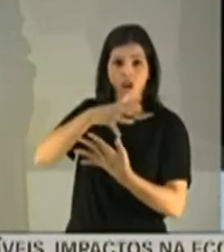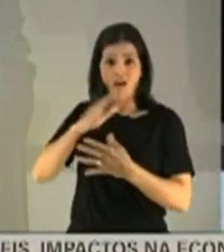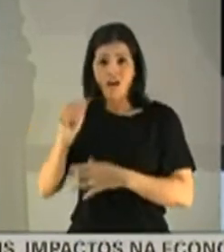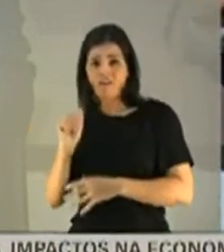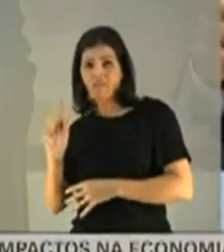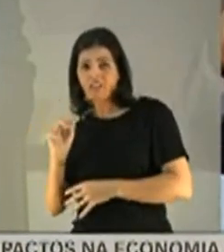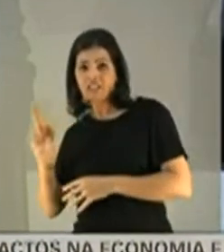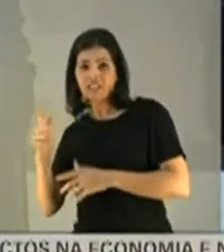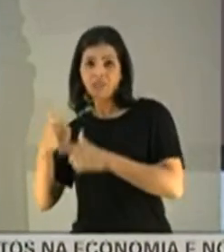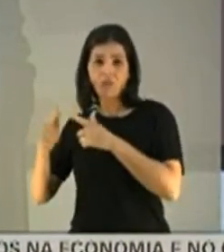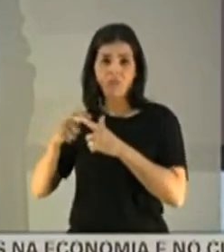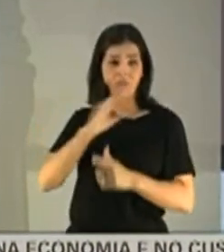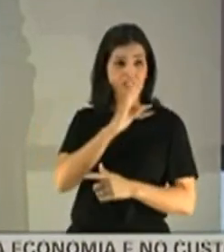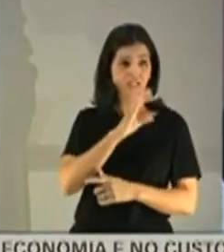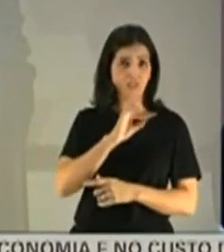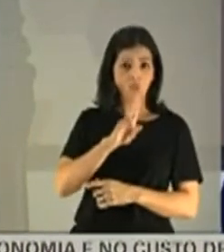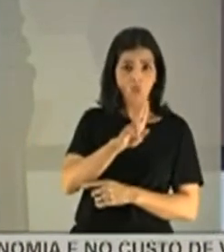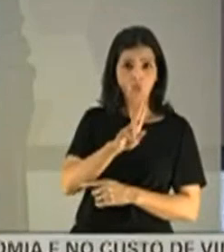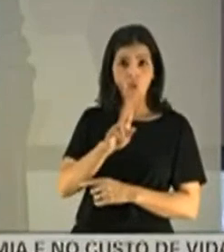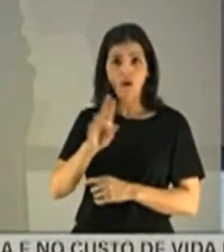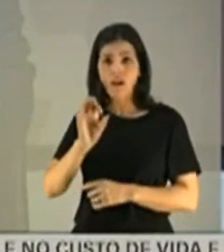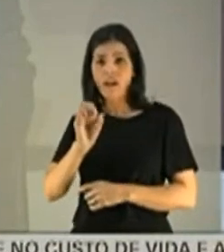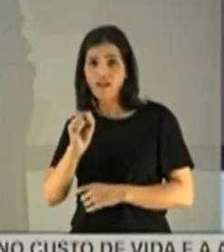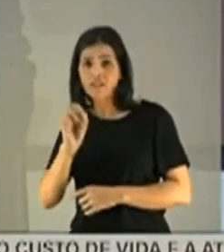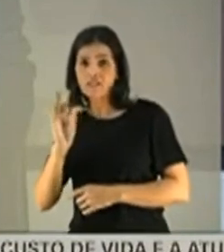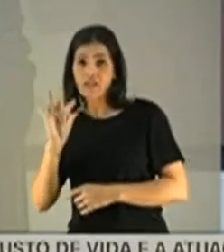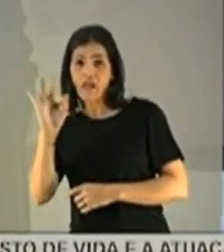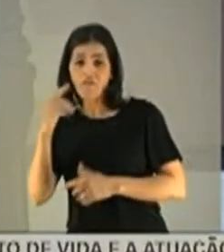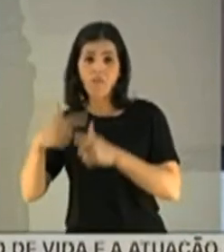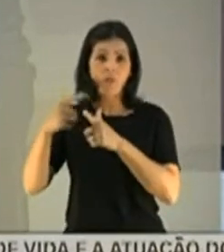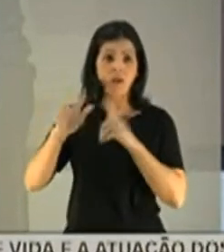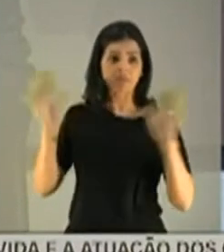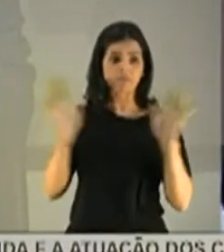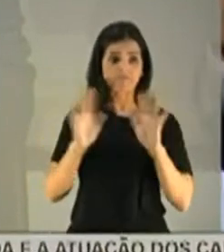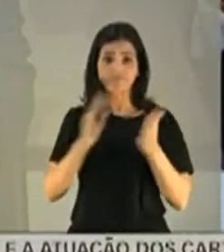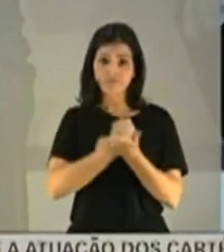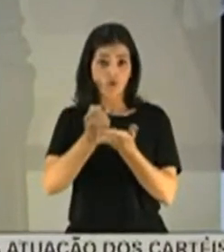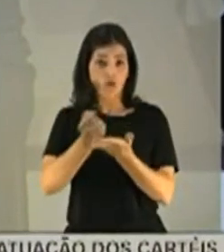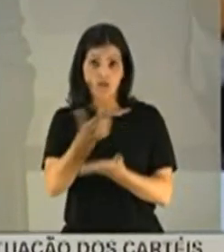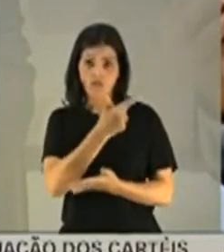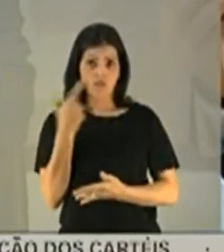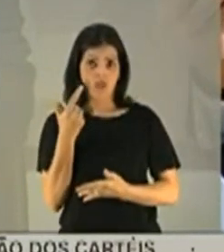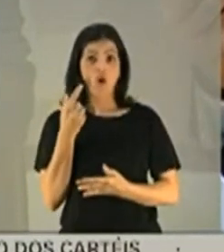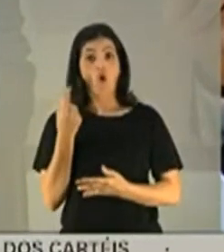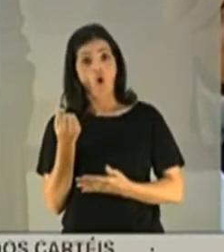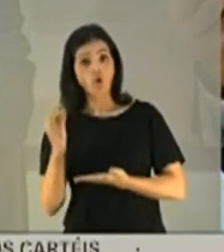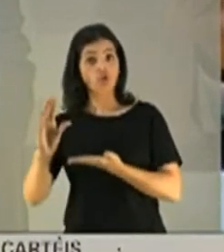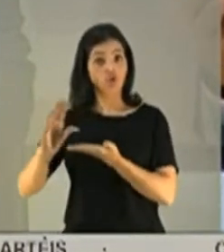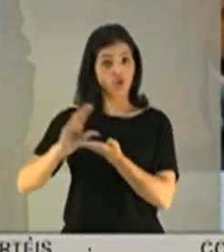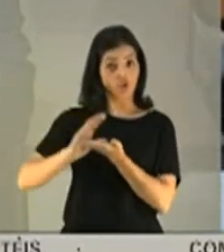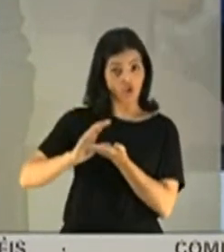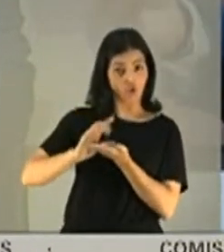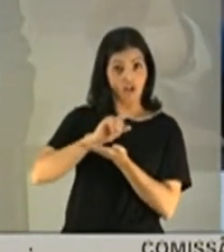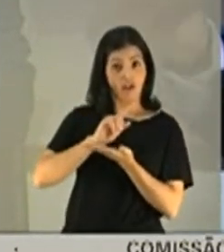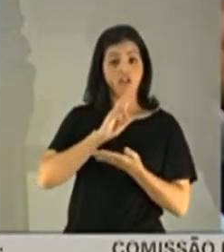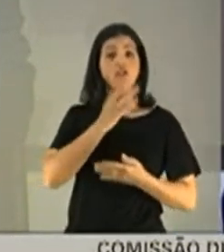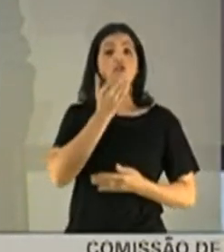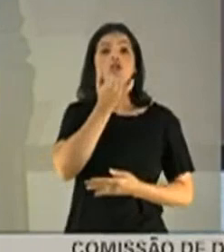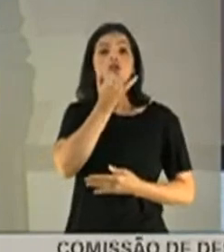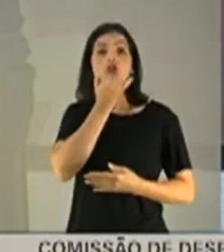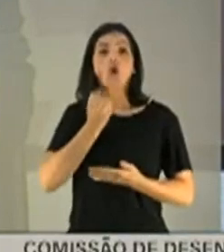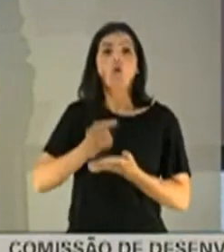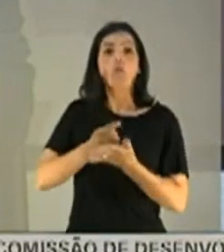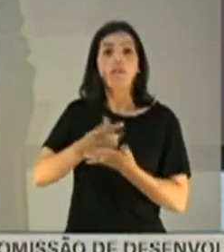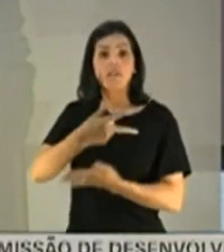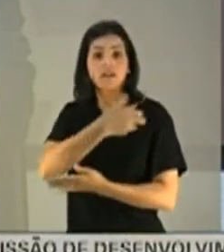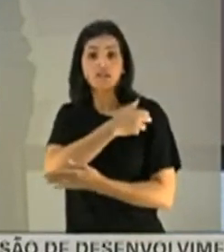Anvisa, com problema no TCU, com problema no STF, que não vai sair. Ou a gente pega esse recurso que está reservado para essa vacina e